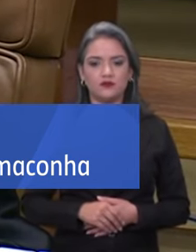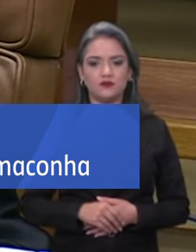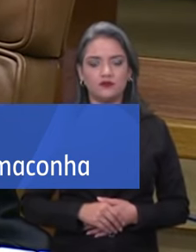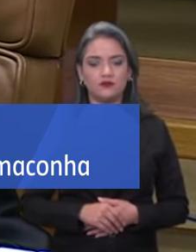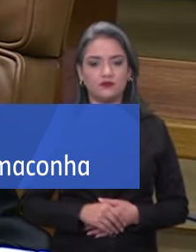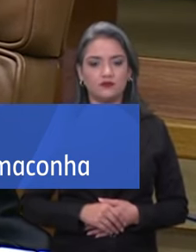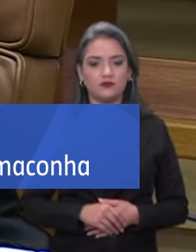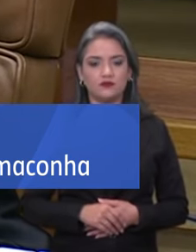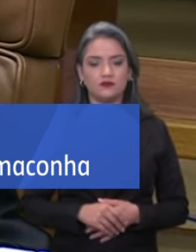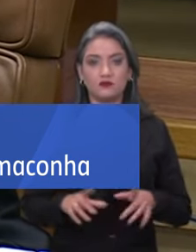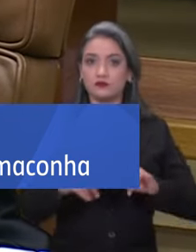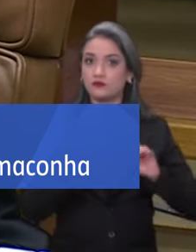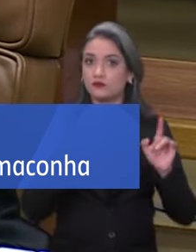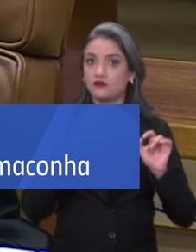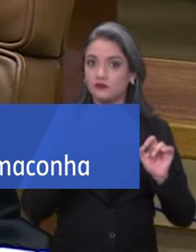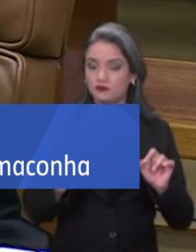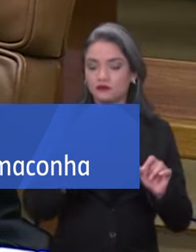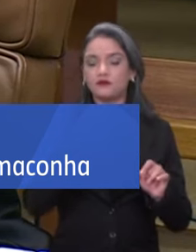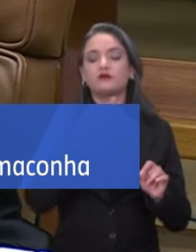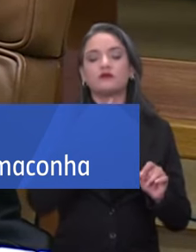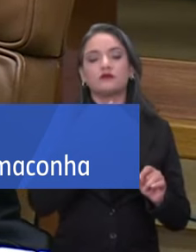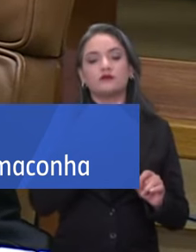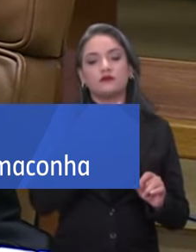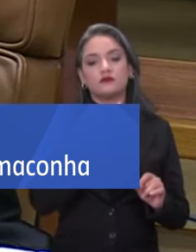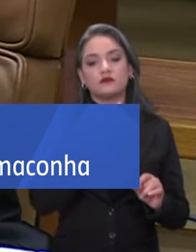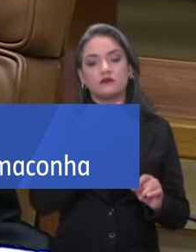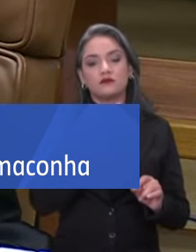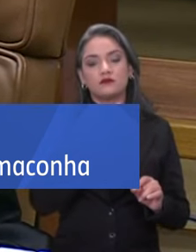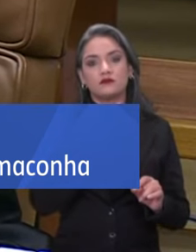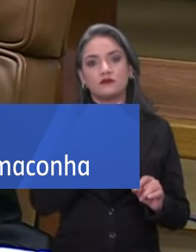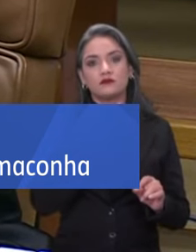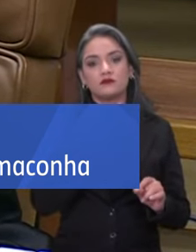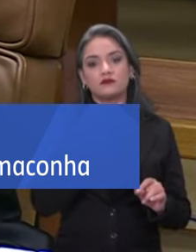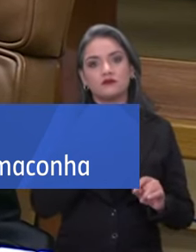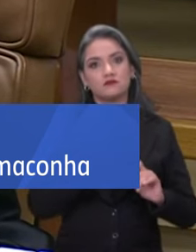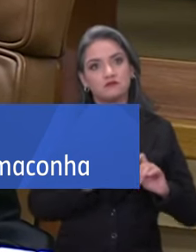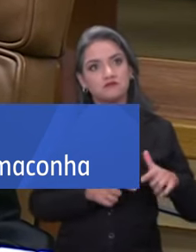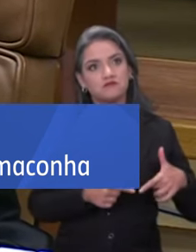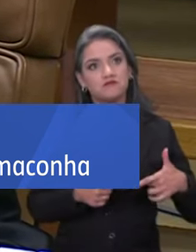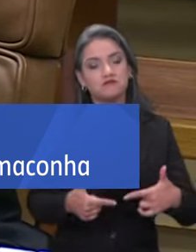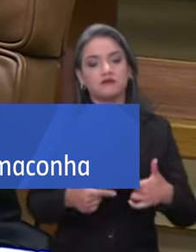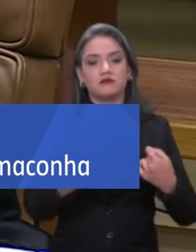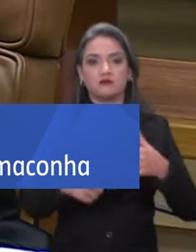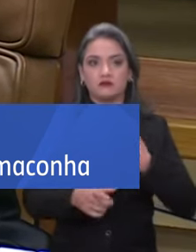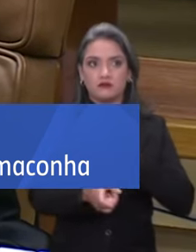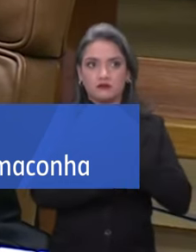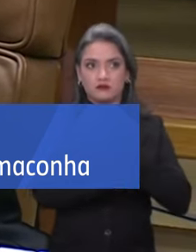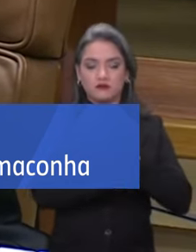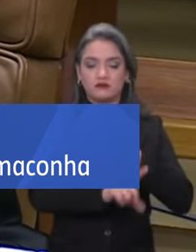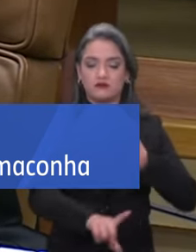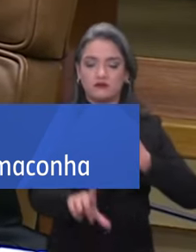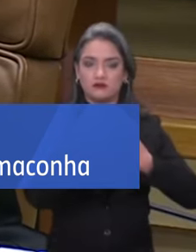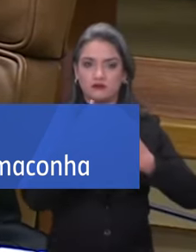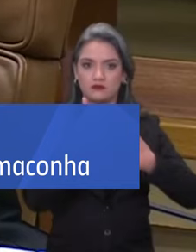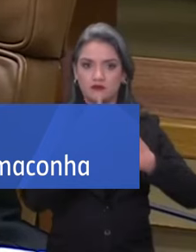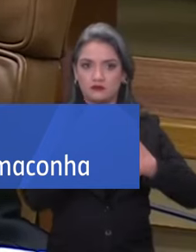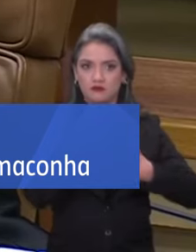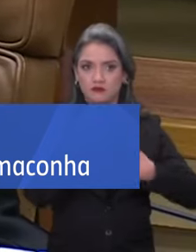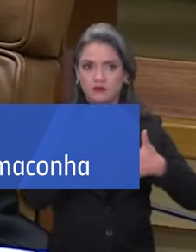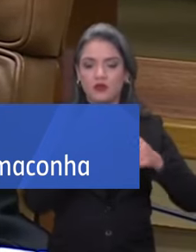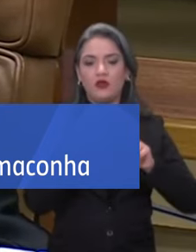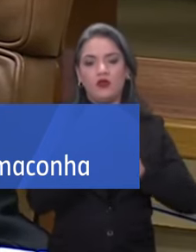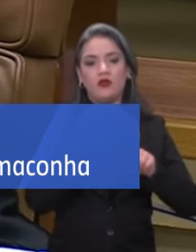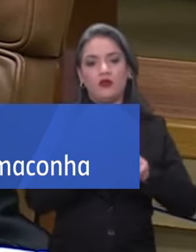No entanto, essa iniciativa deve partir do Executivo, do Legislativo e também do